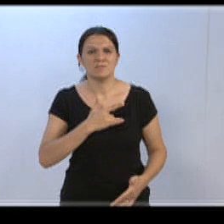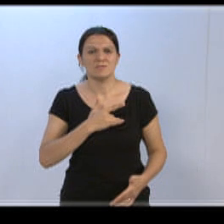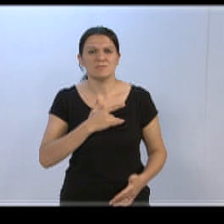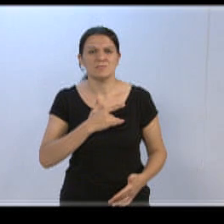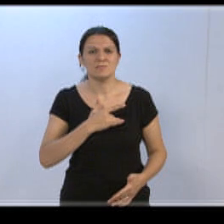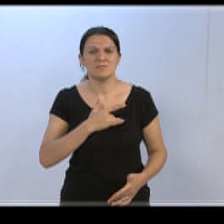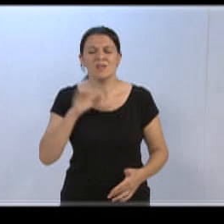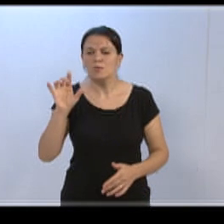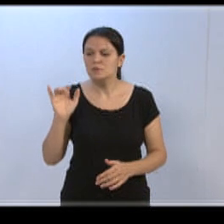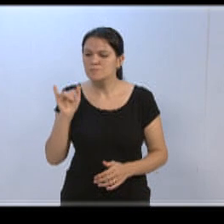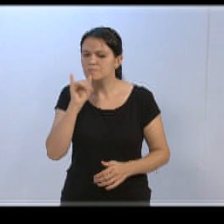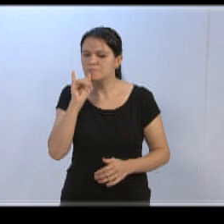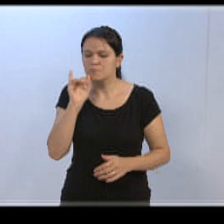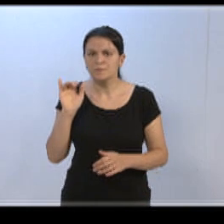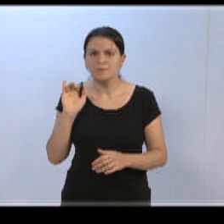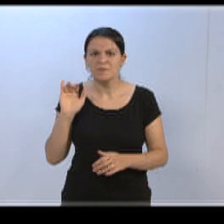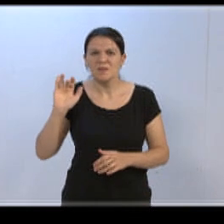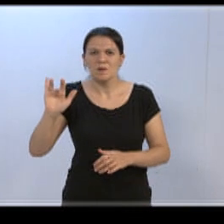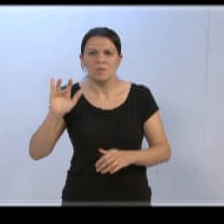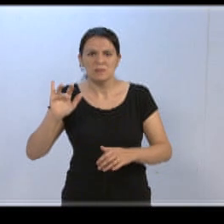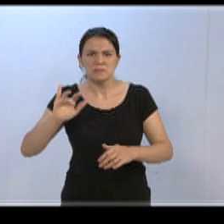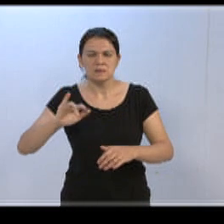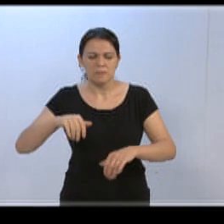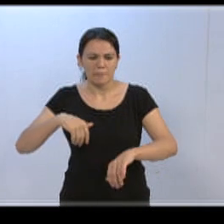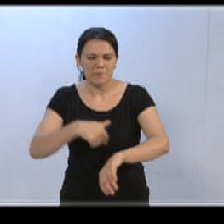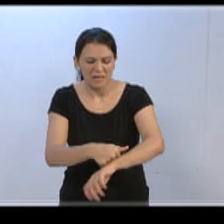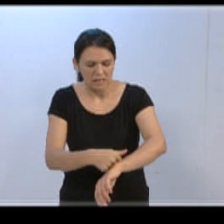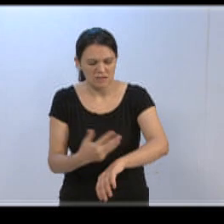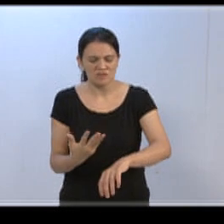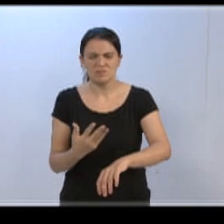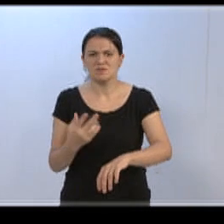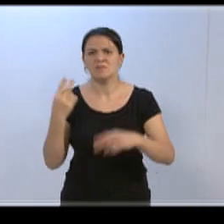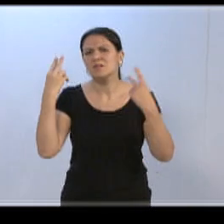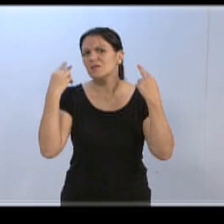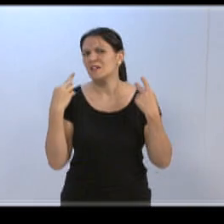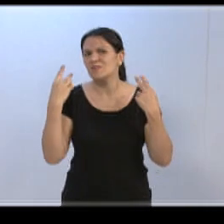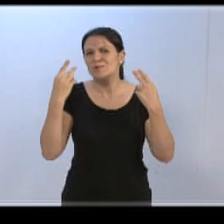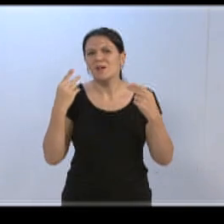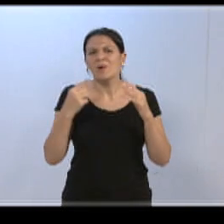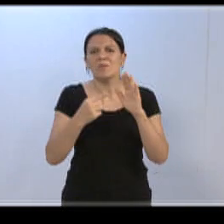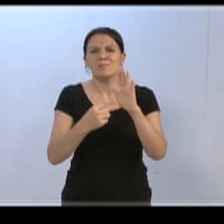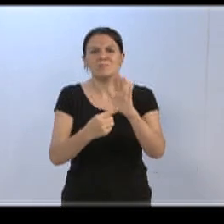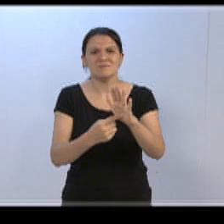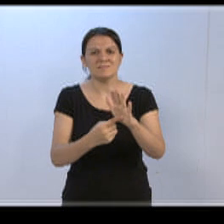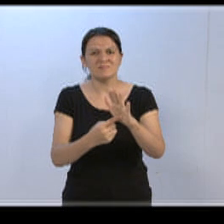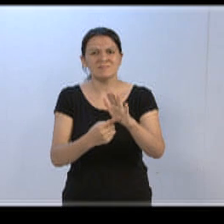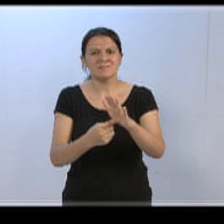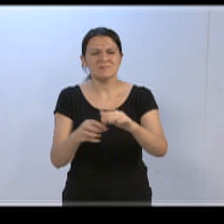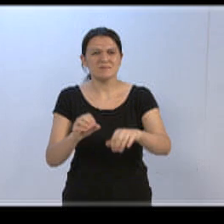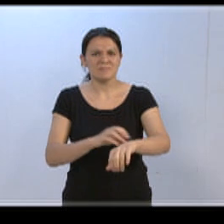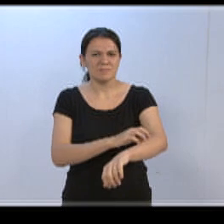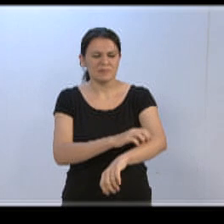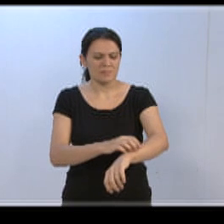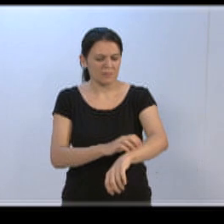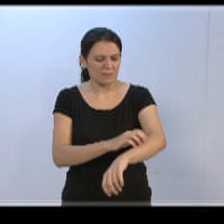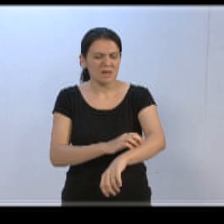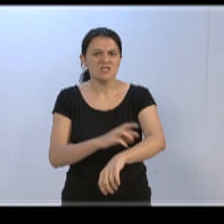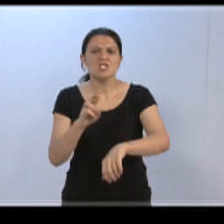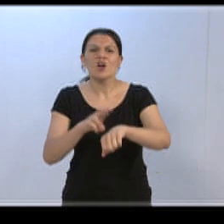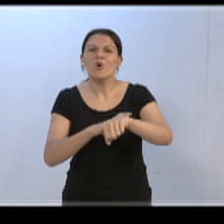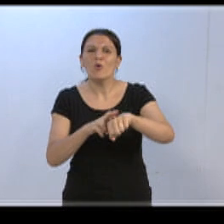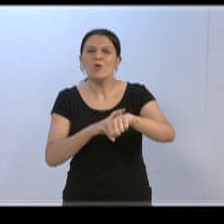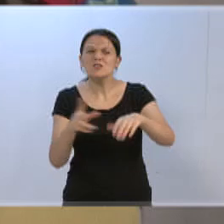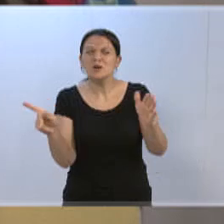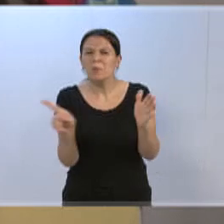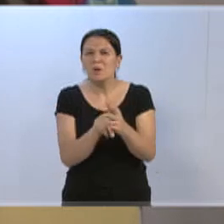ela encosta ou ela se machuca, ou naturalmente aparece algumas manchas roxas